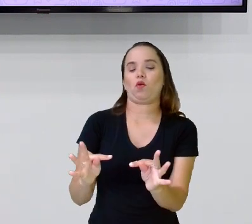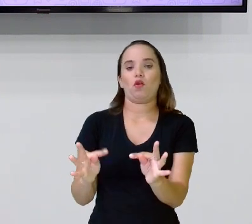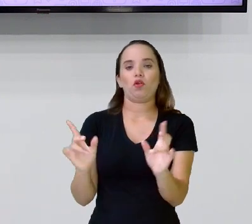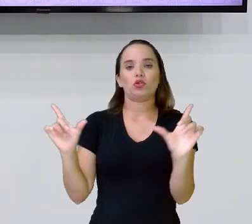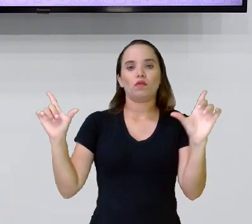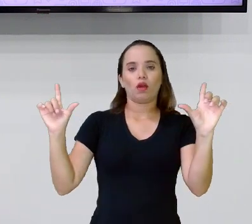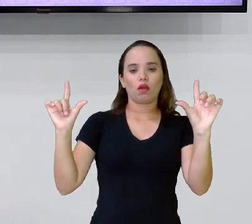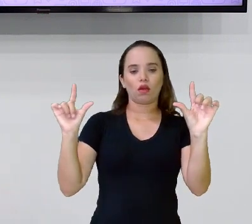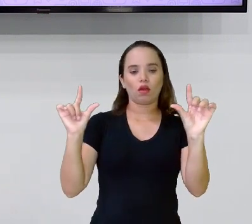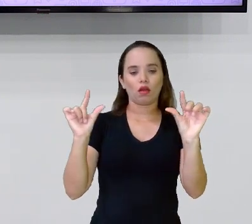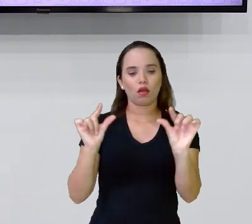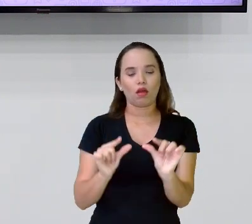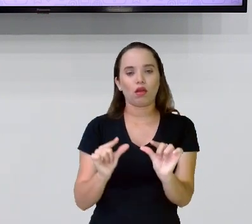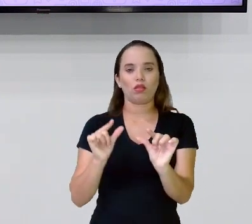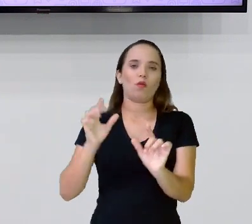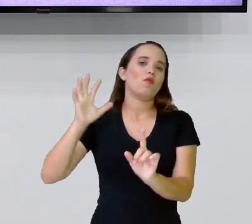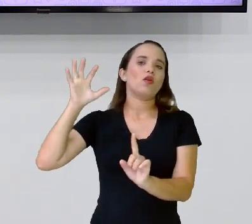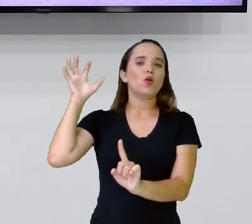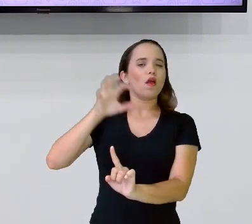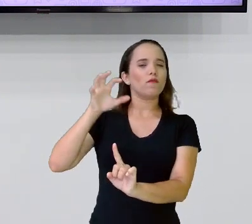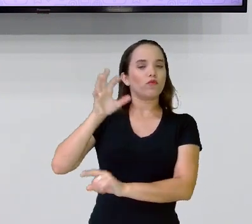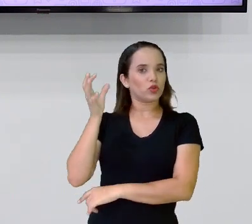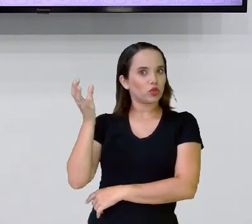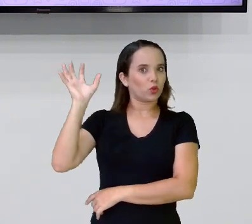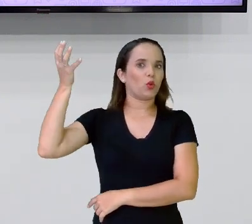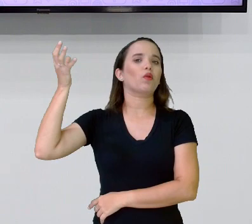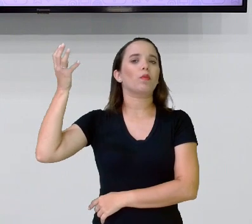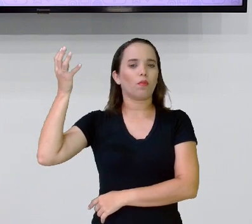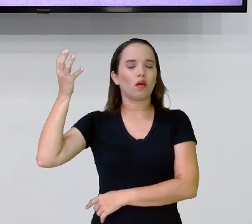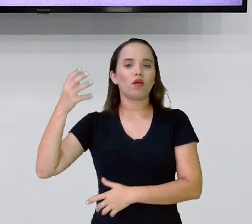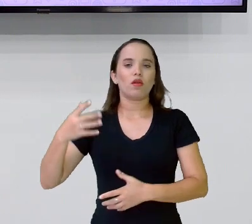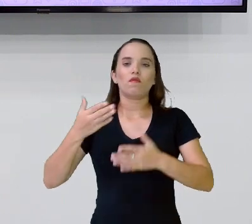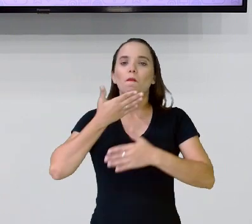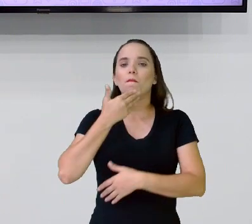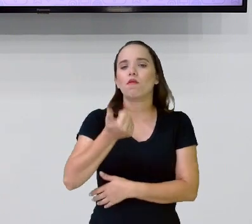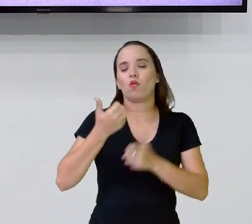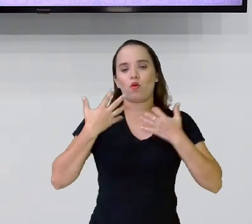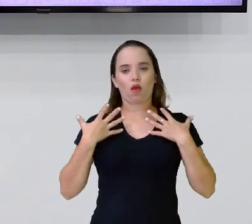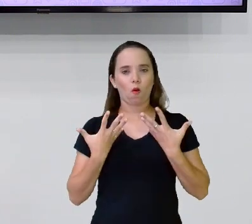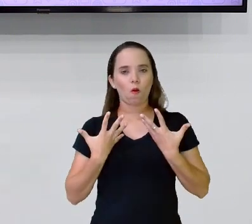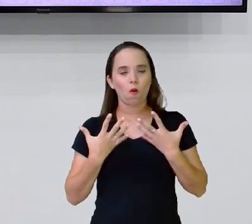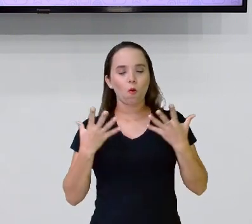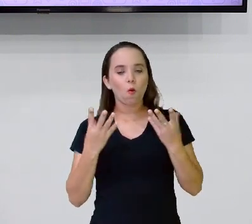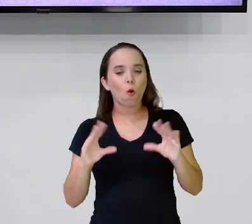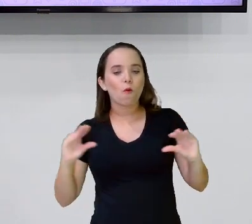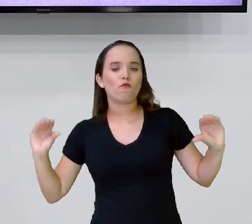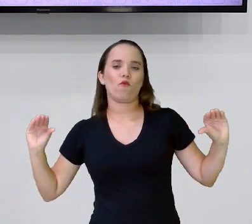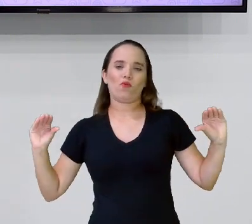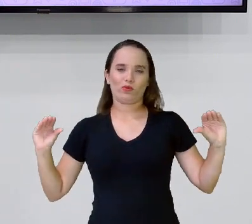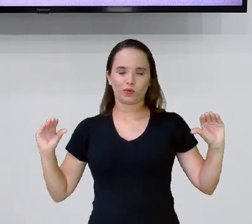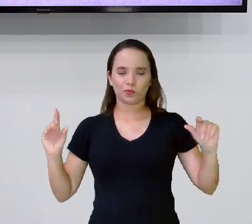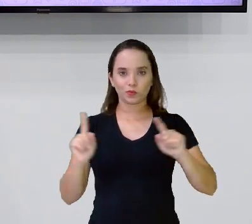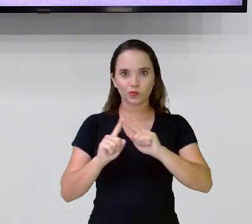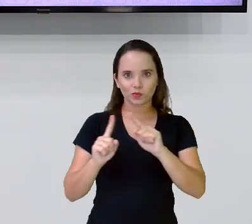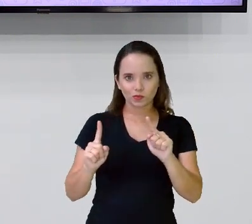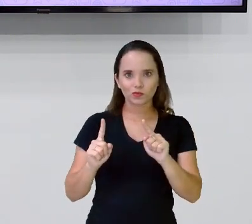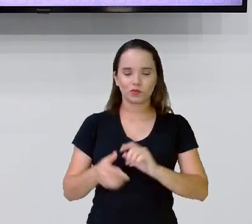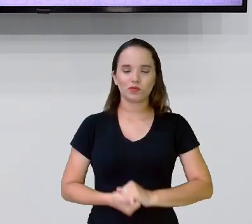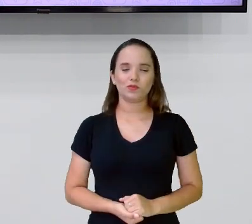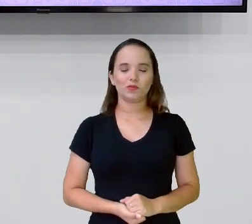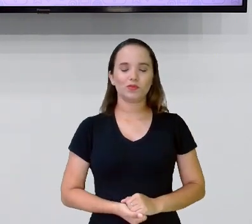diminuem, digamos assim, aumentam o conforto das pessoas em climas extremos. Beleza? Mas essas tecnologias já existiam, né? Haja vista aí os